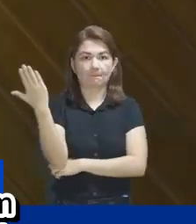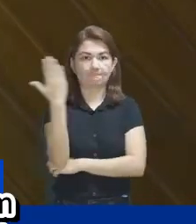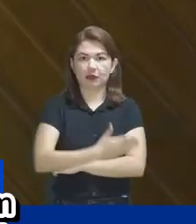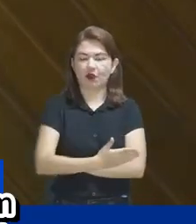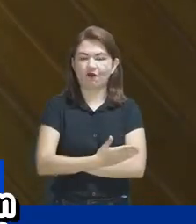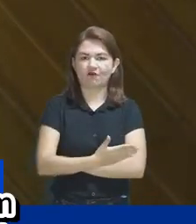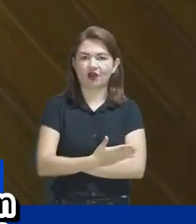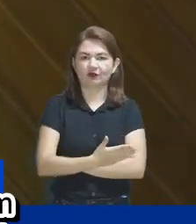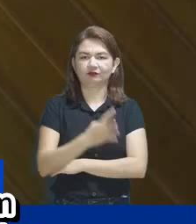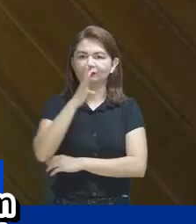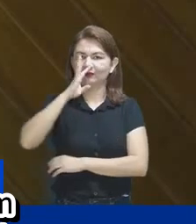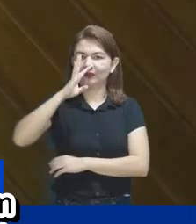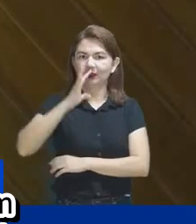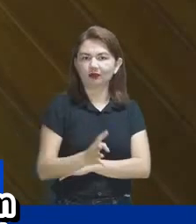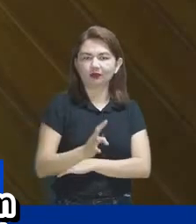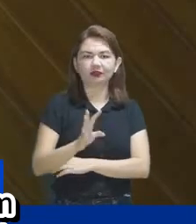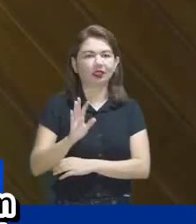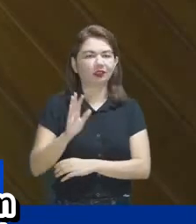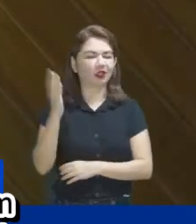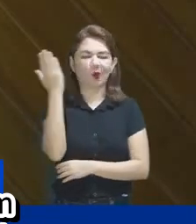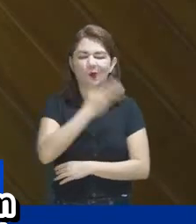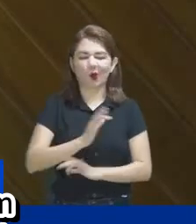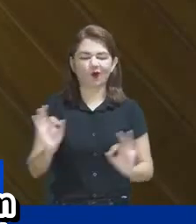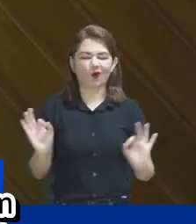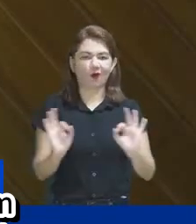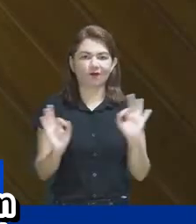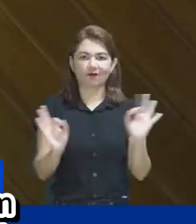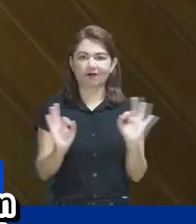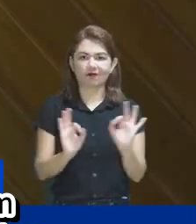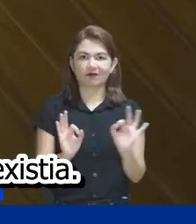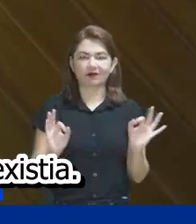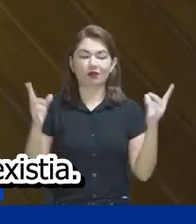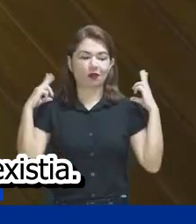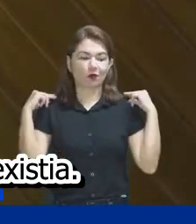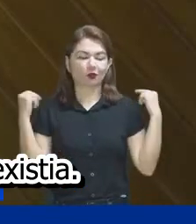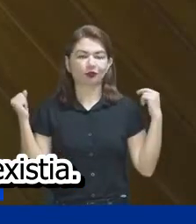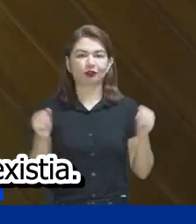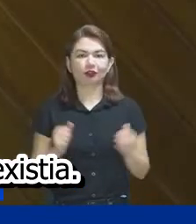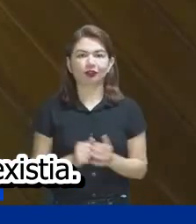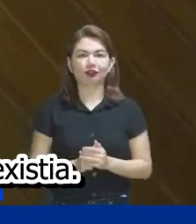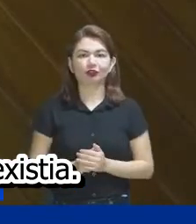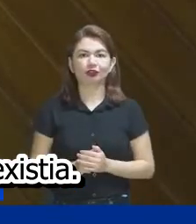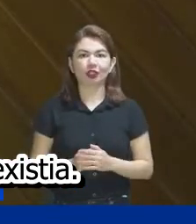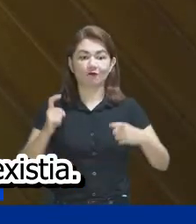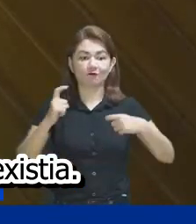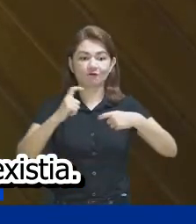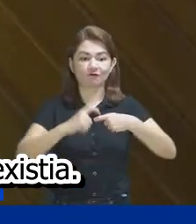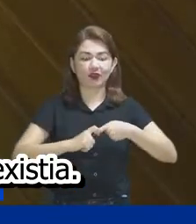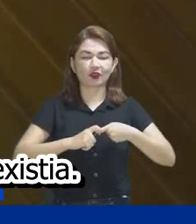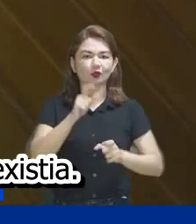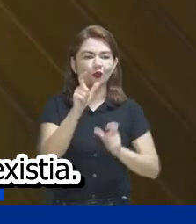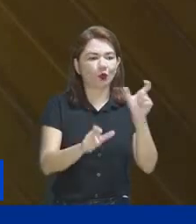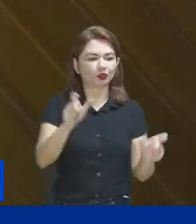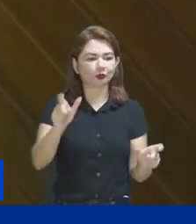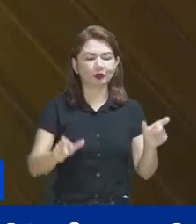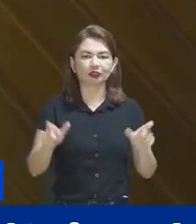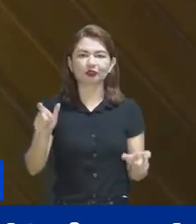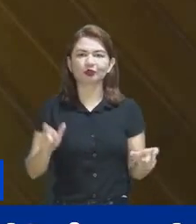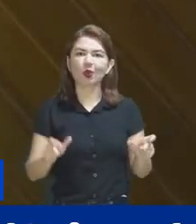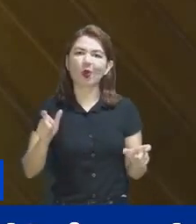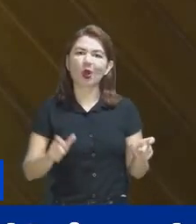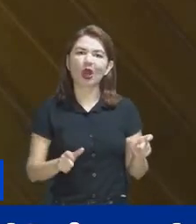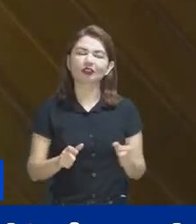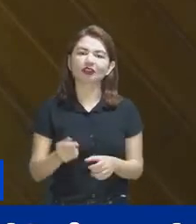da acusação, nenhum tipo de comprovação do vínculo de João Diomedes para com as pessoas transportadas, até porque não existia. Ele